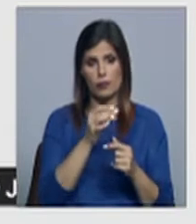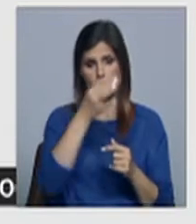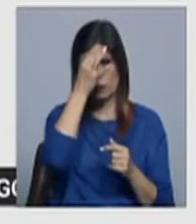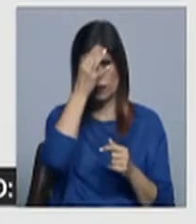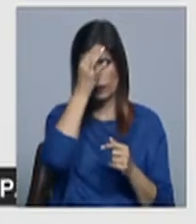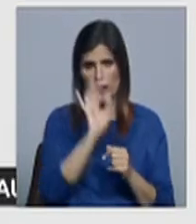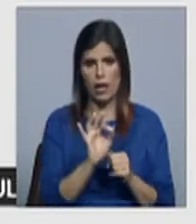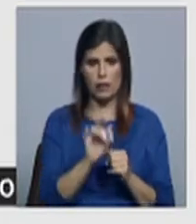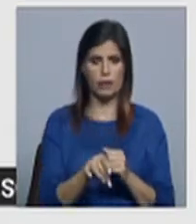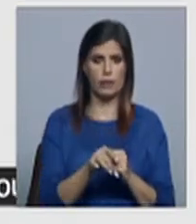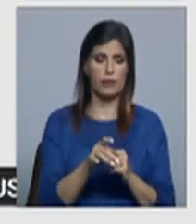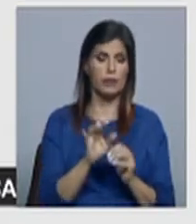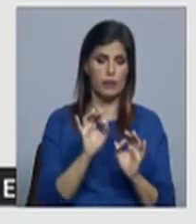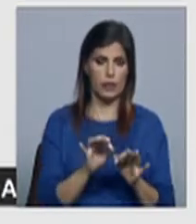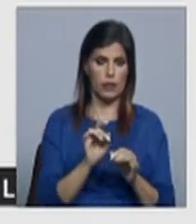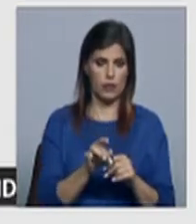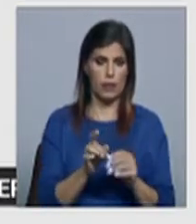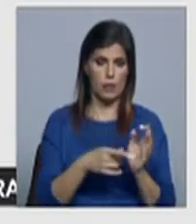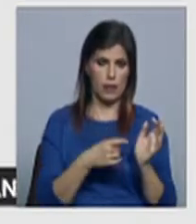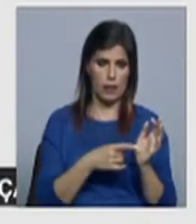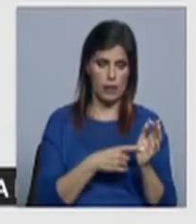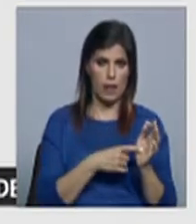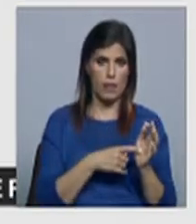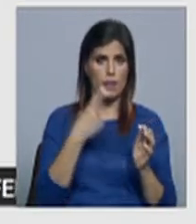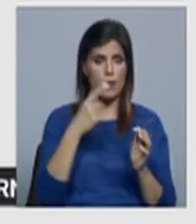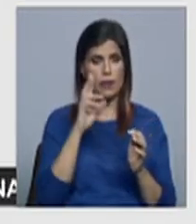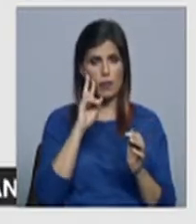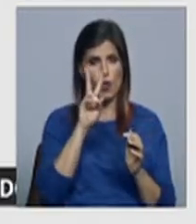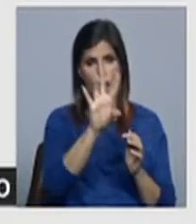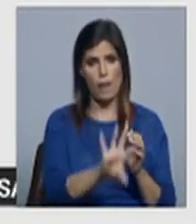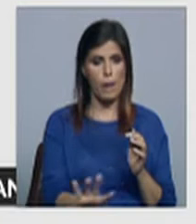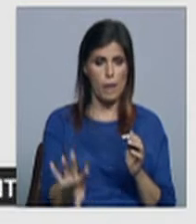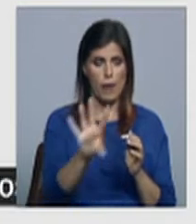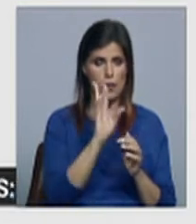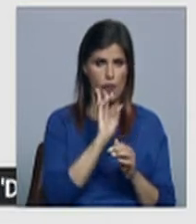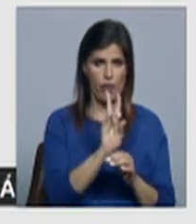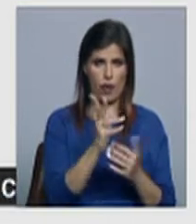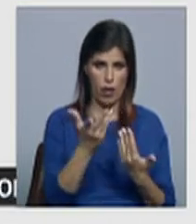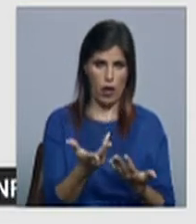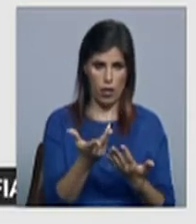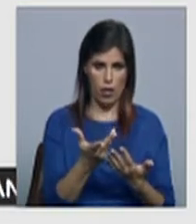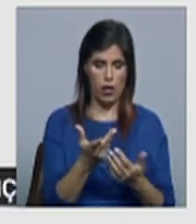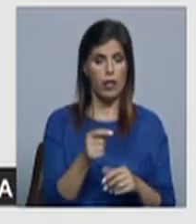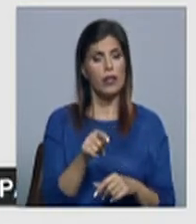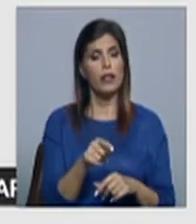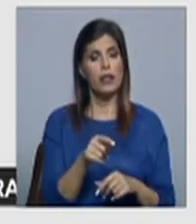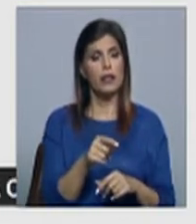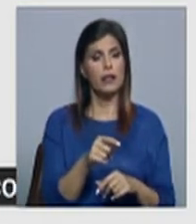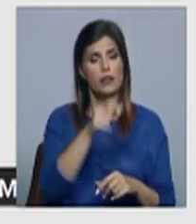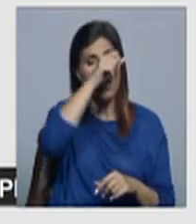precisão. E olha, foi mesmo isso necessário para termos esta imagem que nós estamos a ver. Isto é no nosso